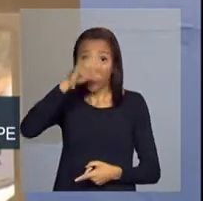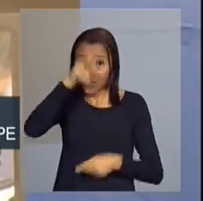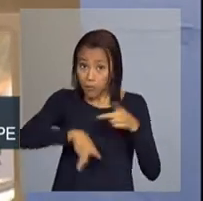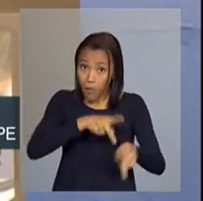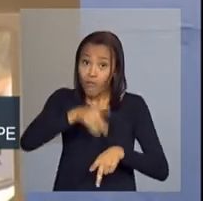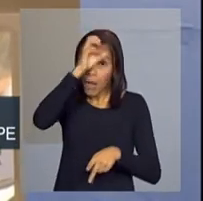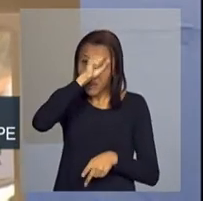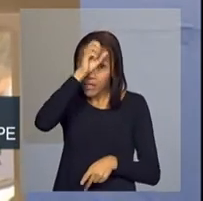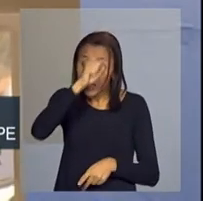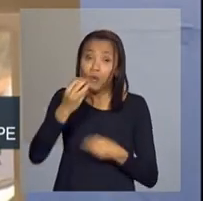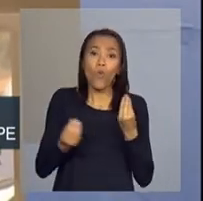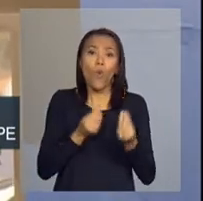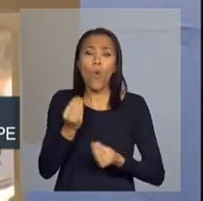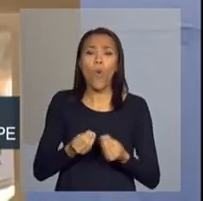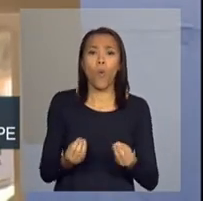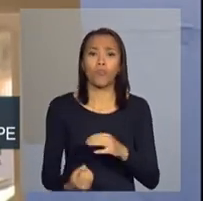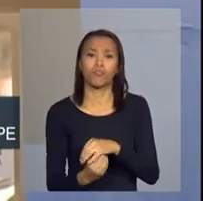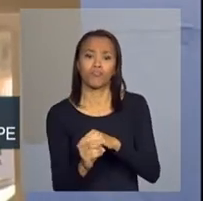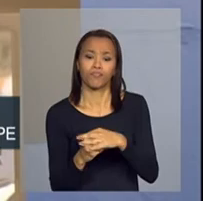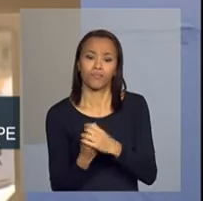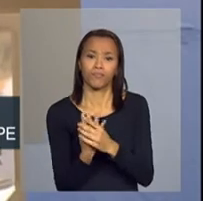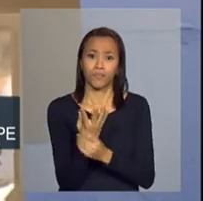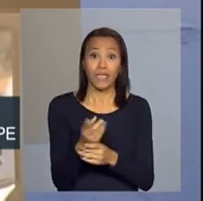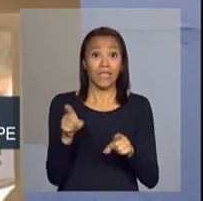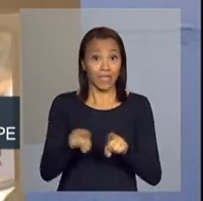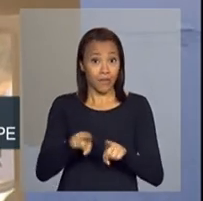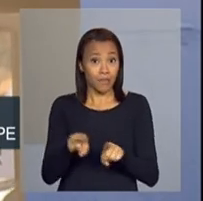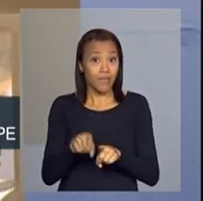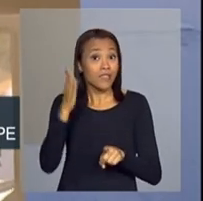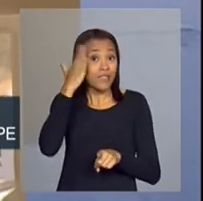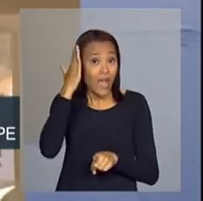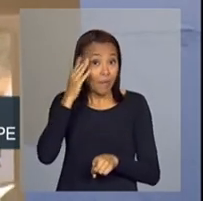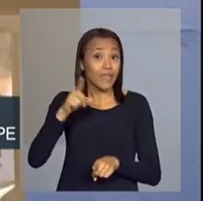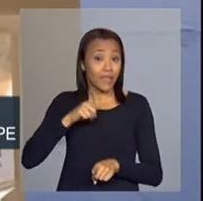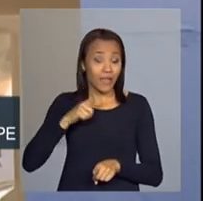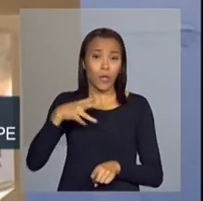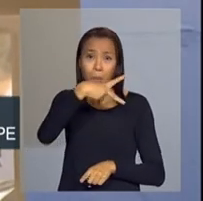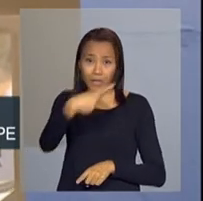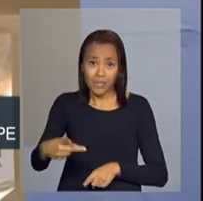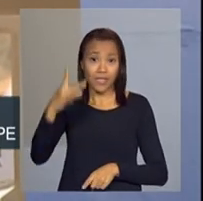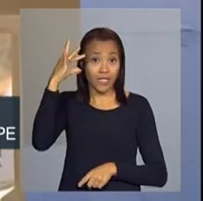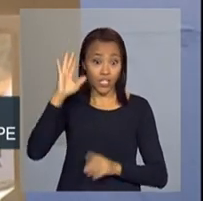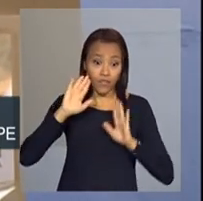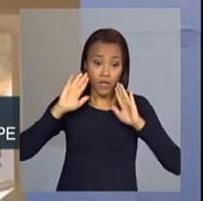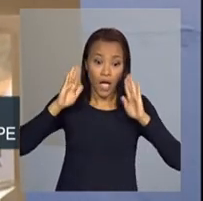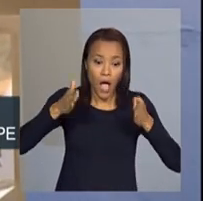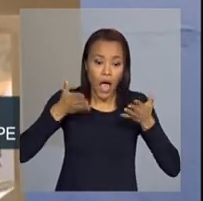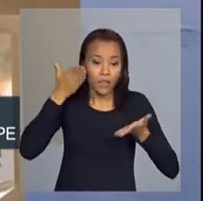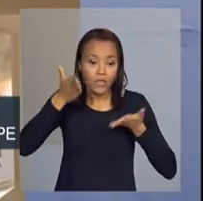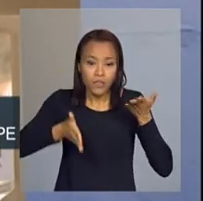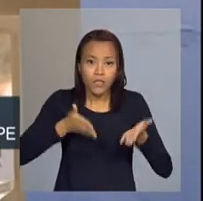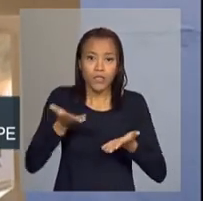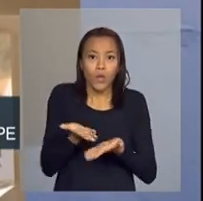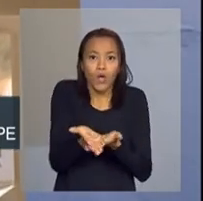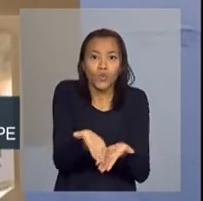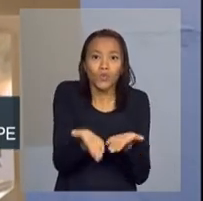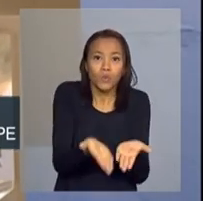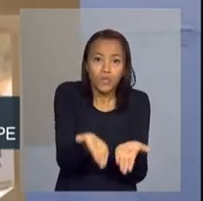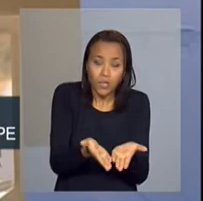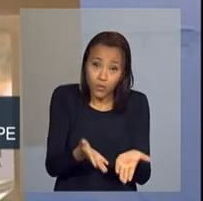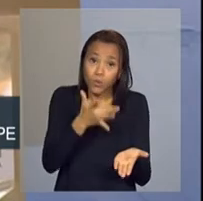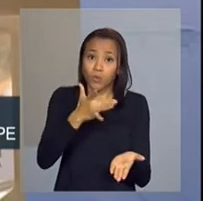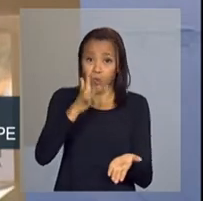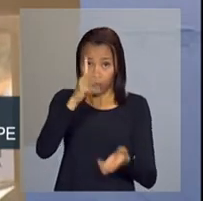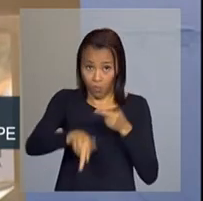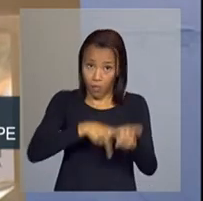reconhecer que agora nós temos um presidente que olha para o povo trabalhador. E esse povo não quer sair do campo. Esse povo quer continuar no campo,